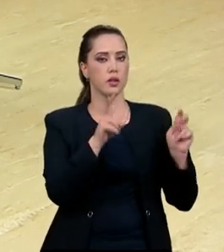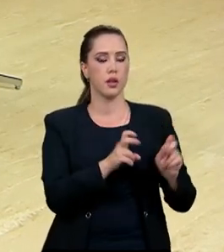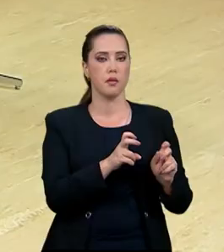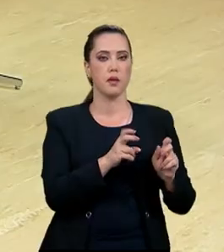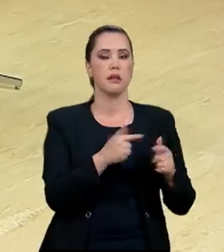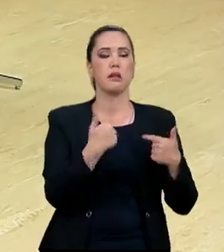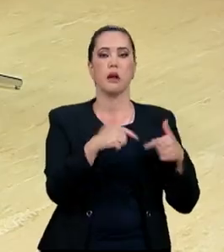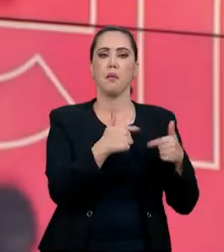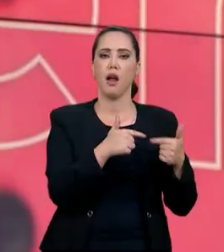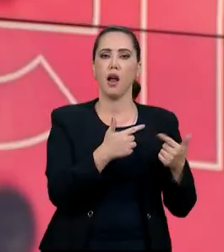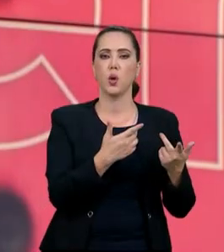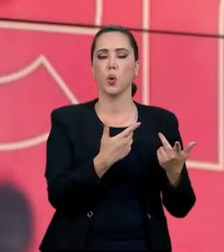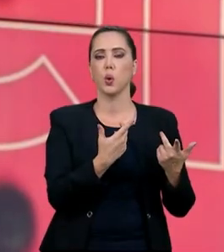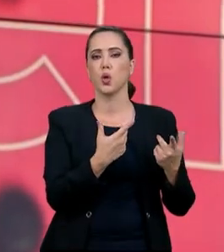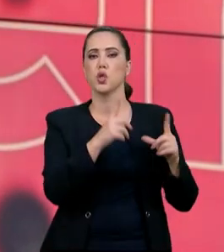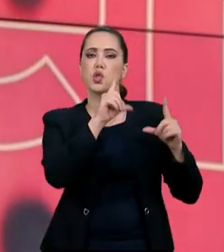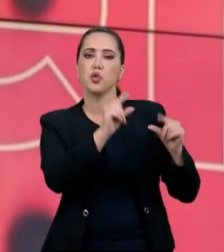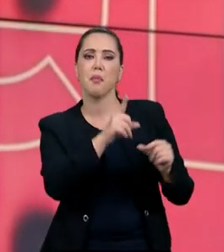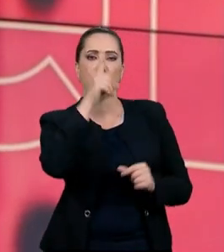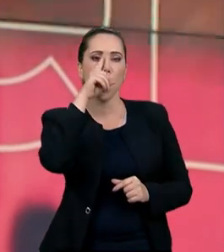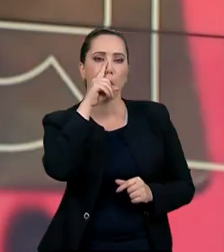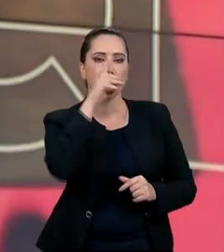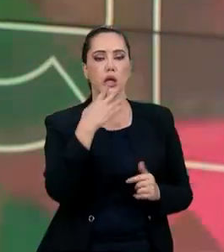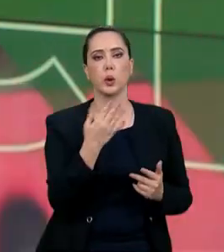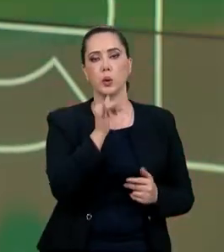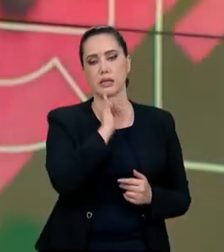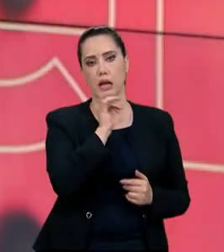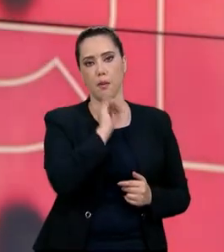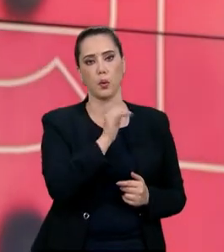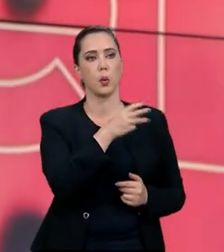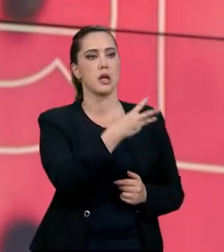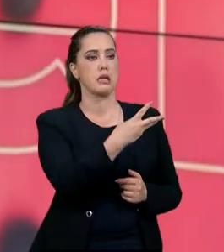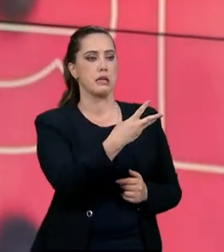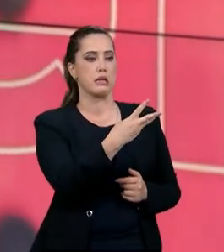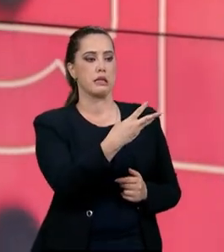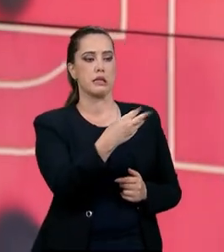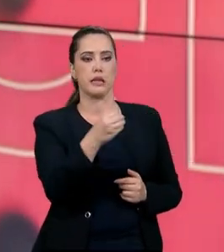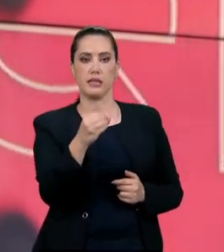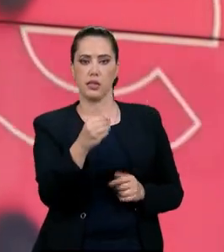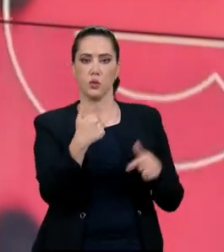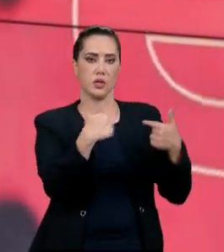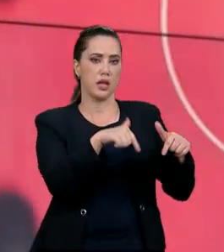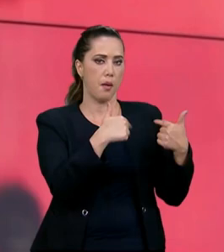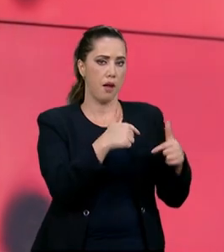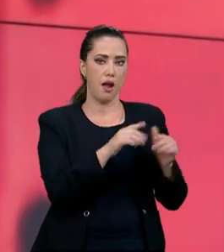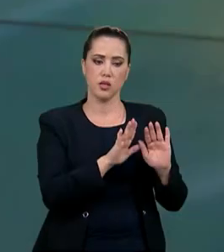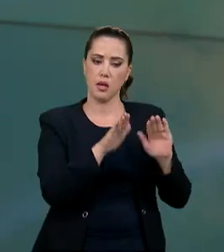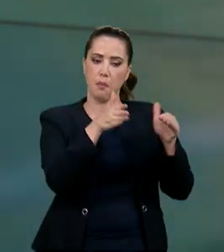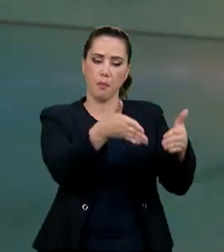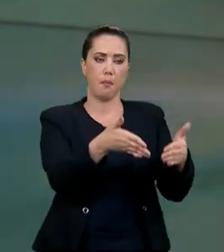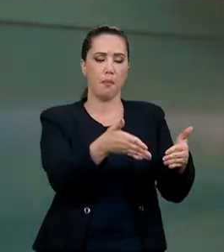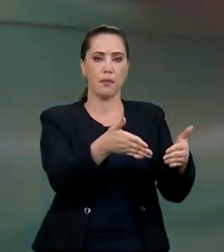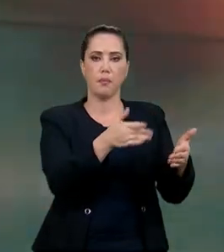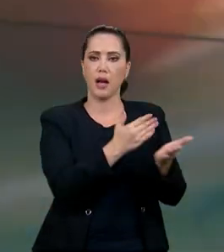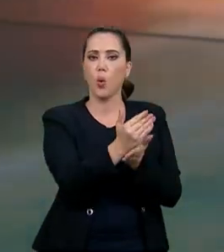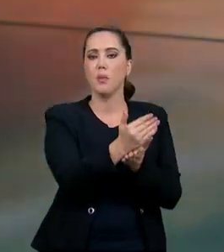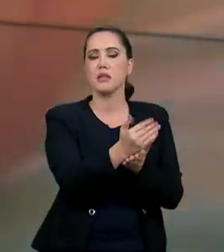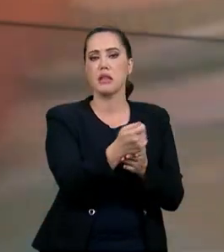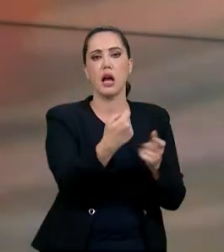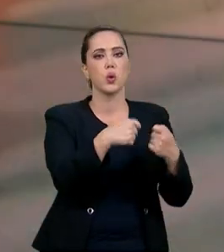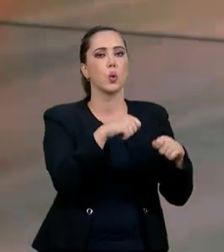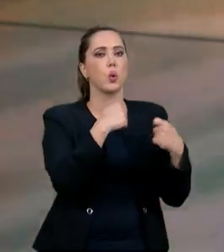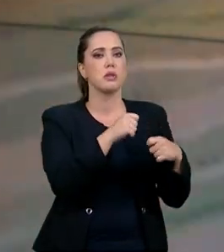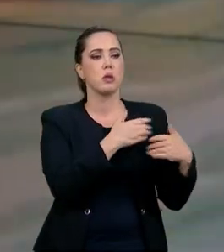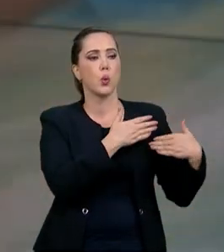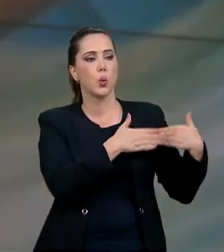atividade de baixo risco. Então, você identifica em torno de 300 atividades que para entrar em operação você não precisa passar